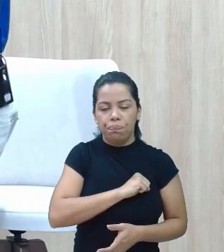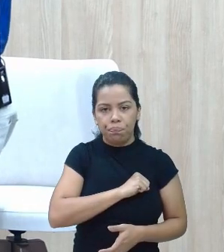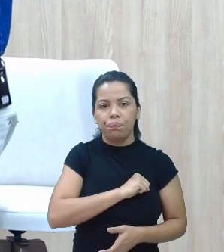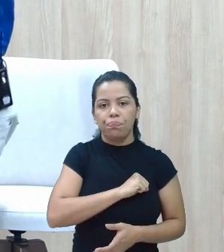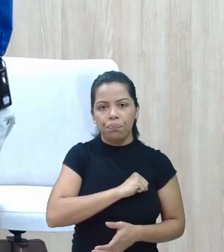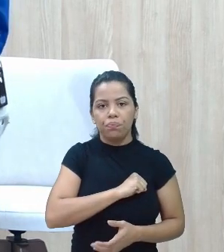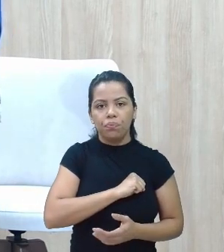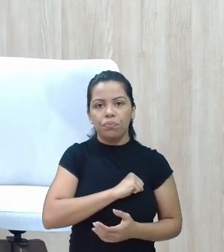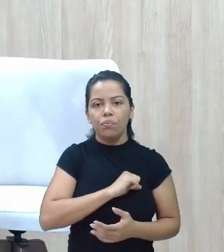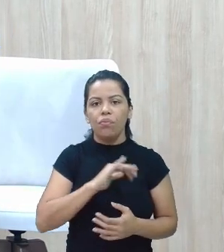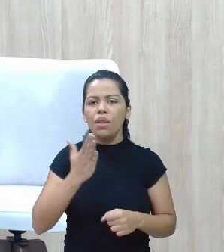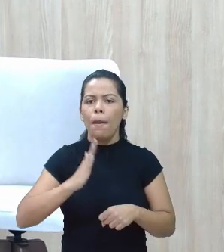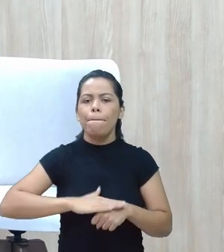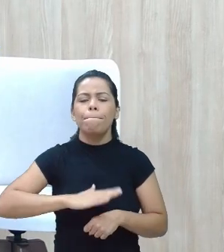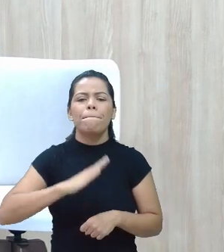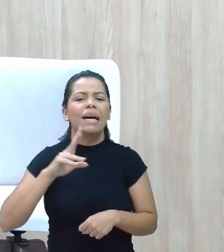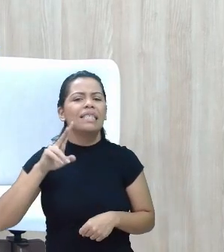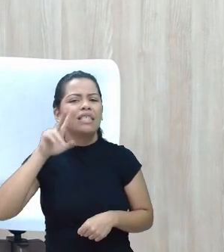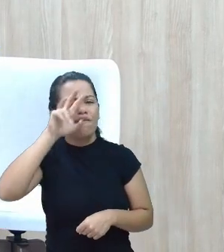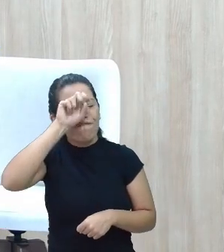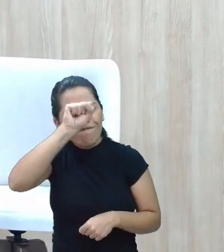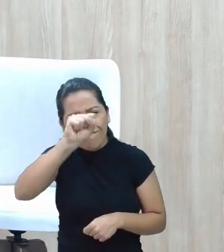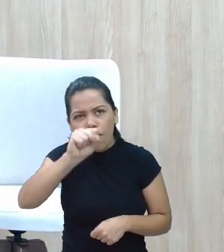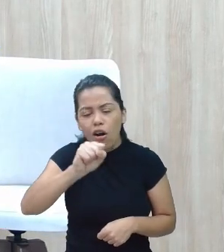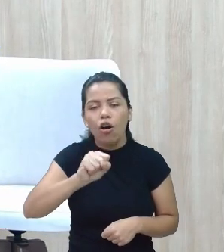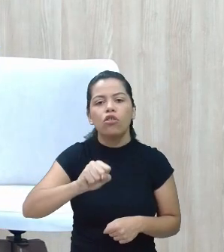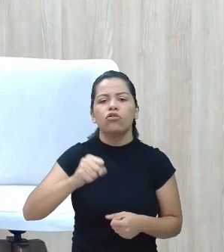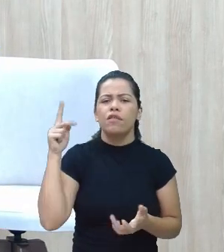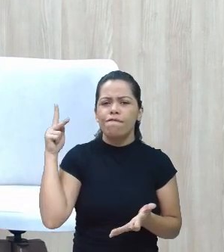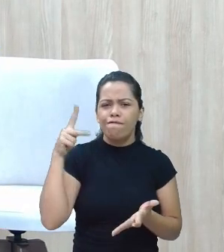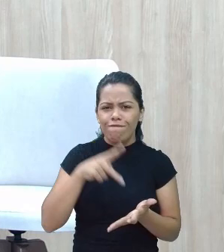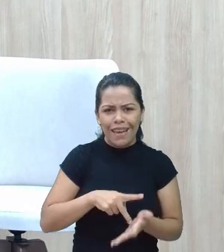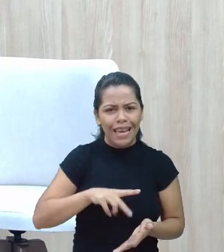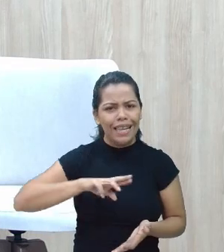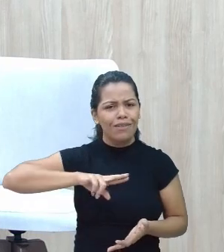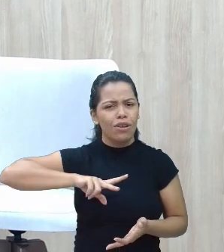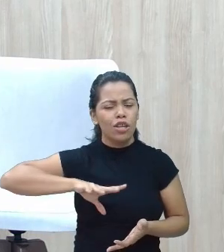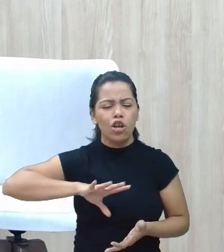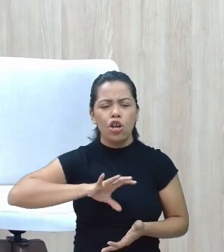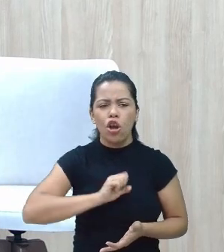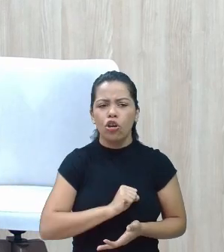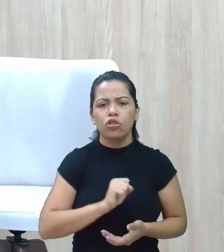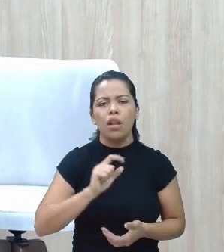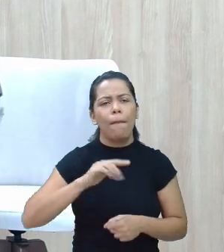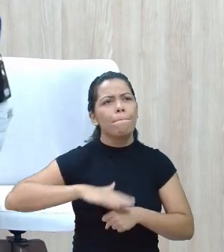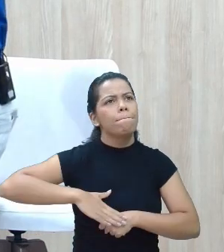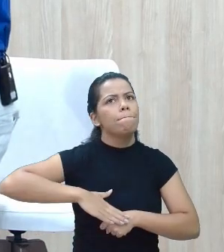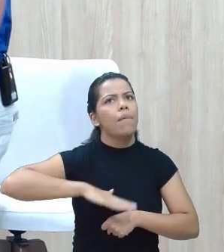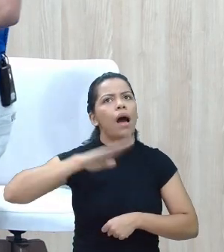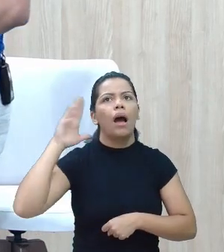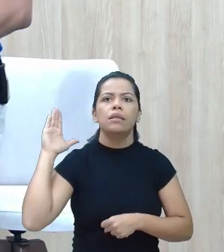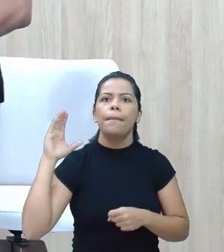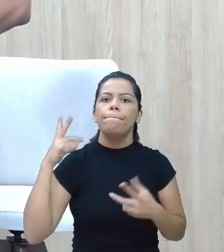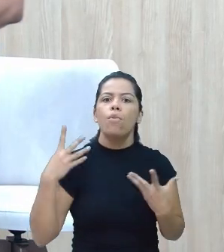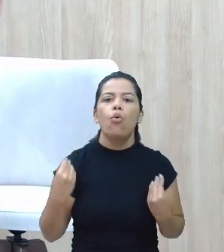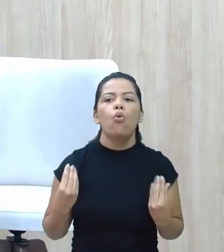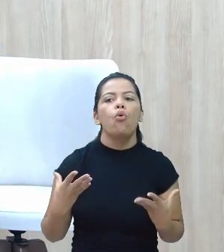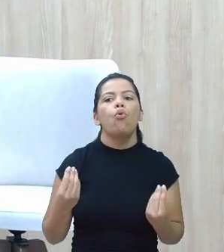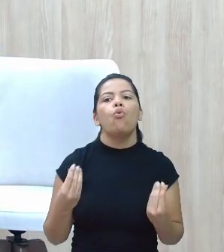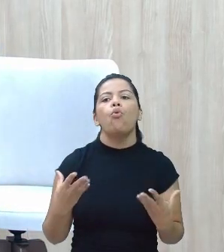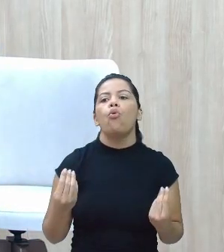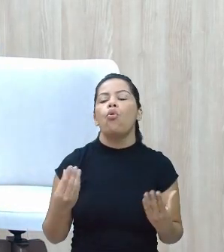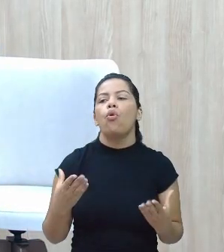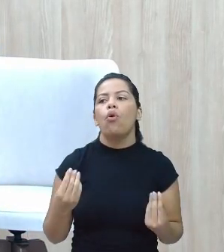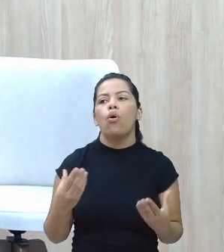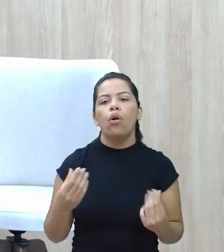E o mais forte do que I love it, no sentido de você gostar, não de amar alguém, é você dizer o seguinte, ó, I could kill for it. Ou seja,